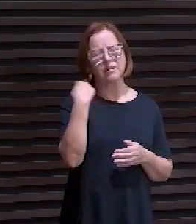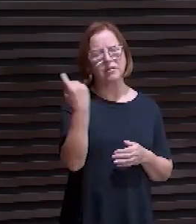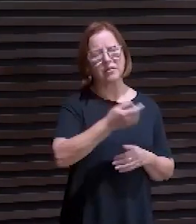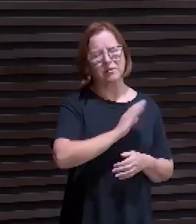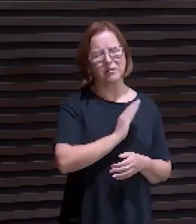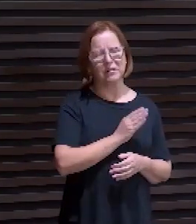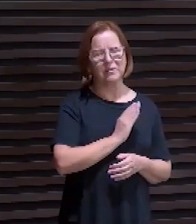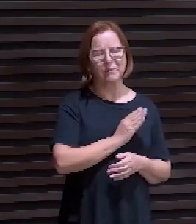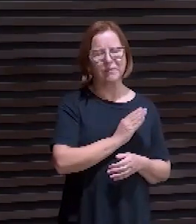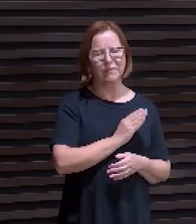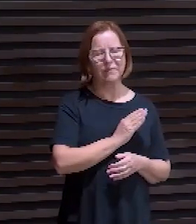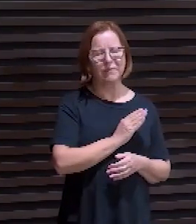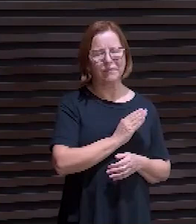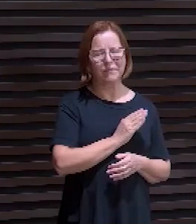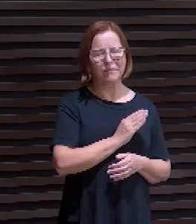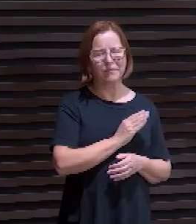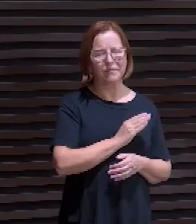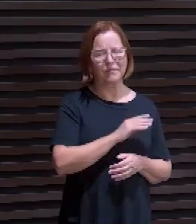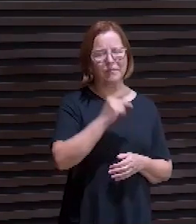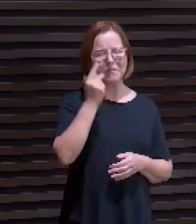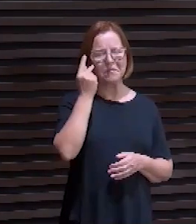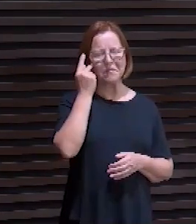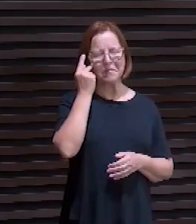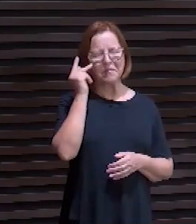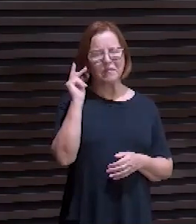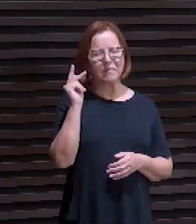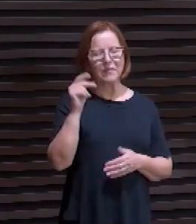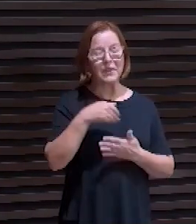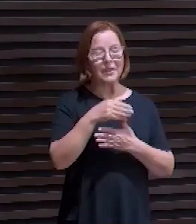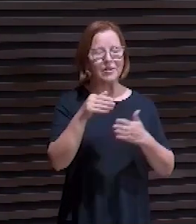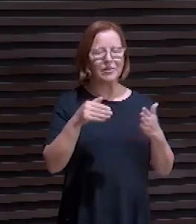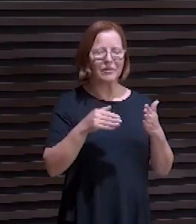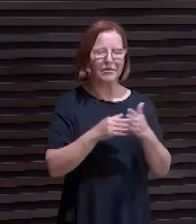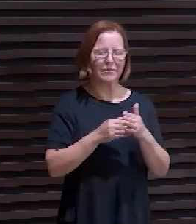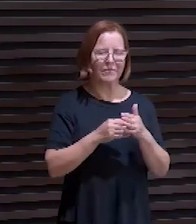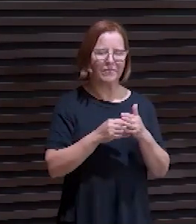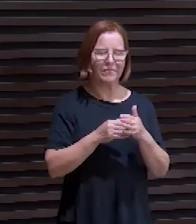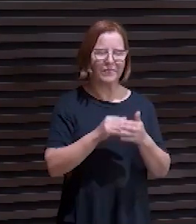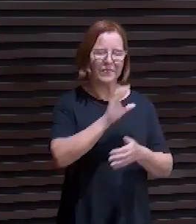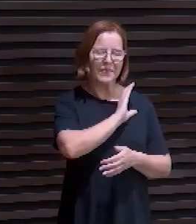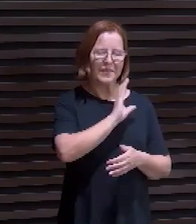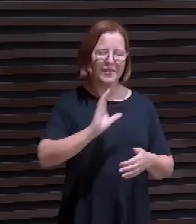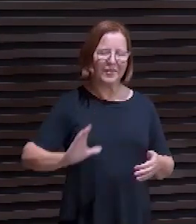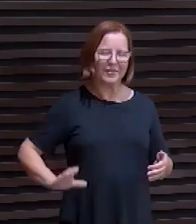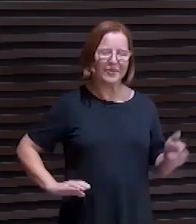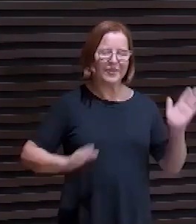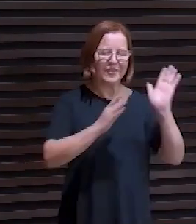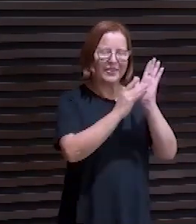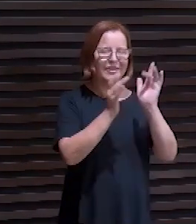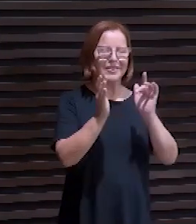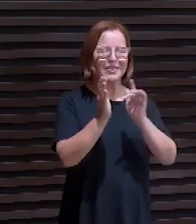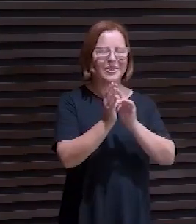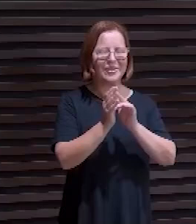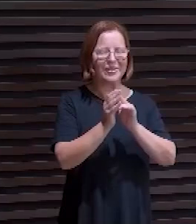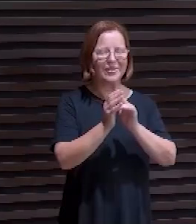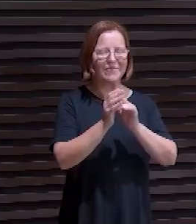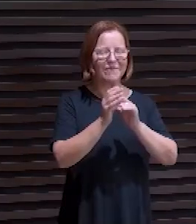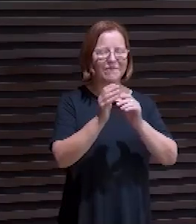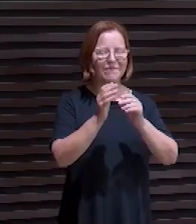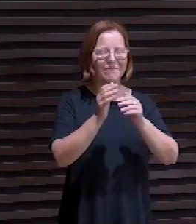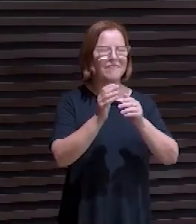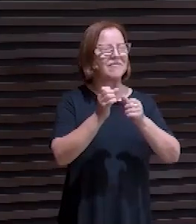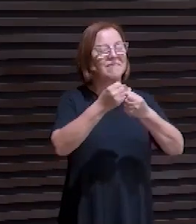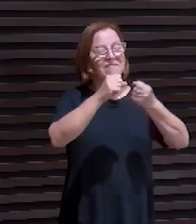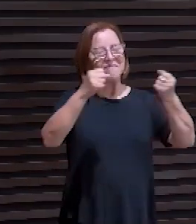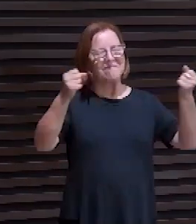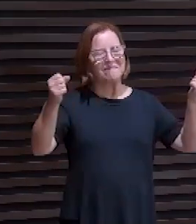corações, para que em tudo Cristo Jesus seja engrandecido